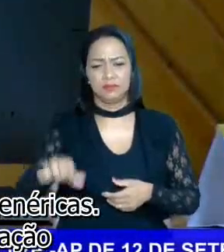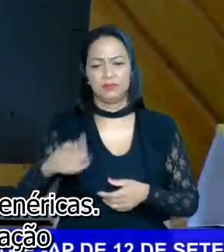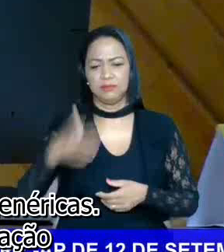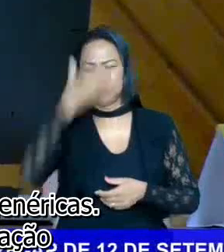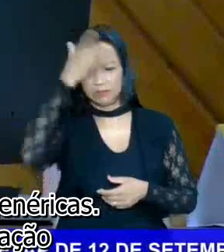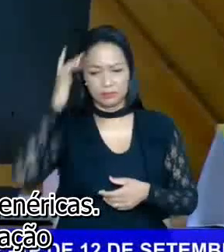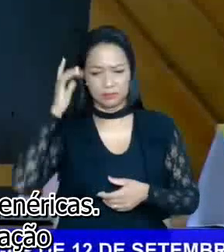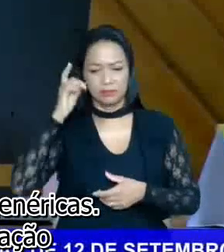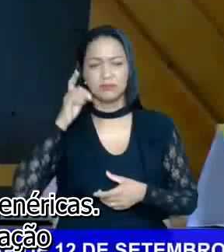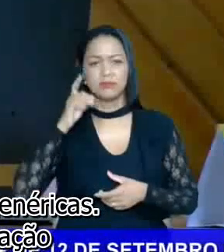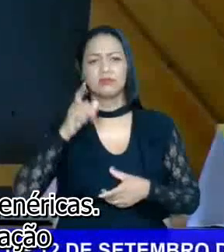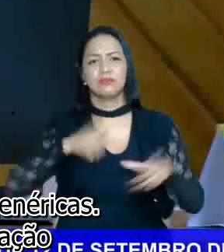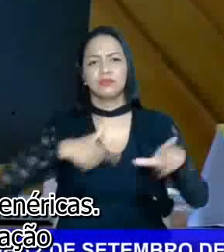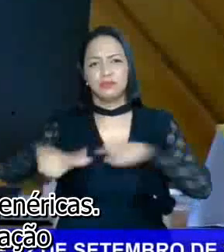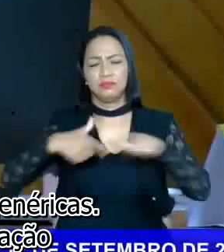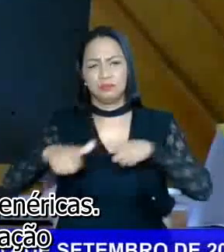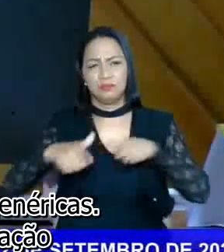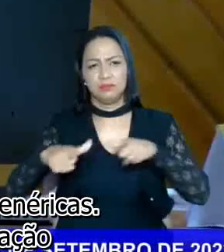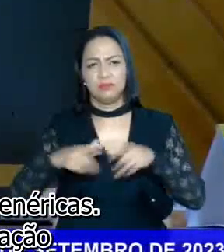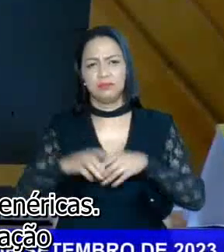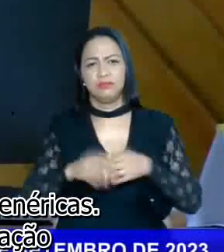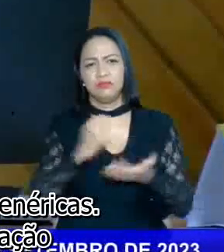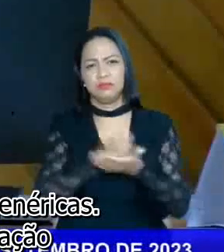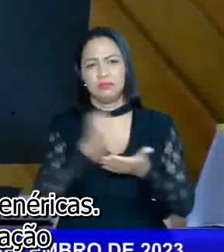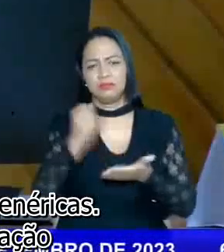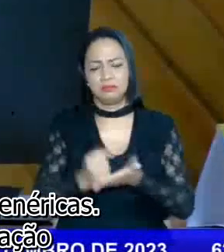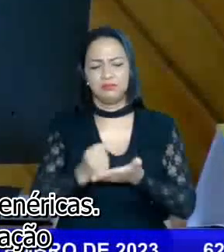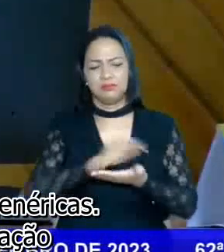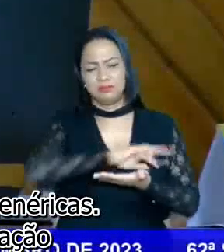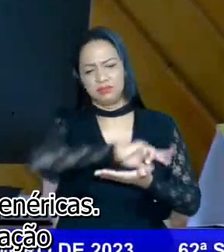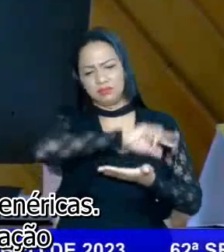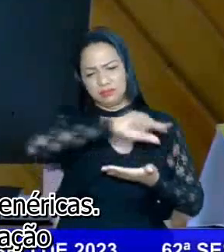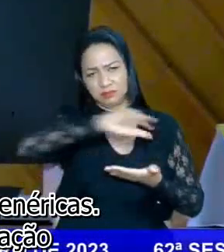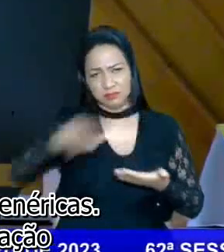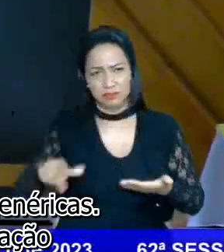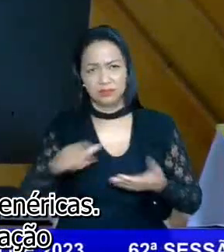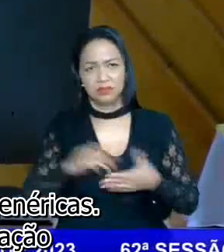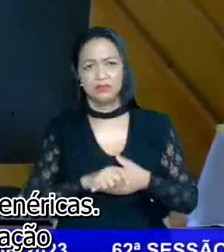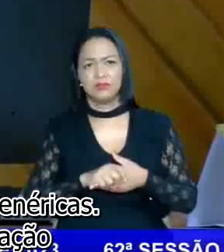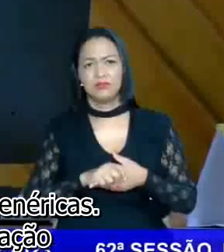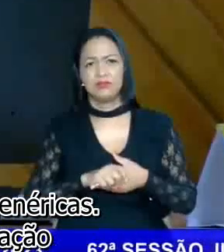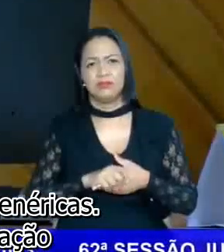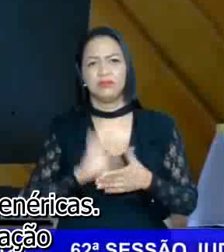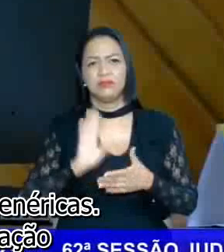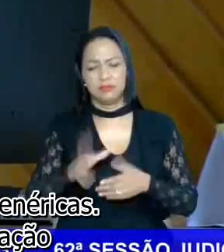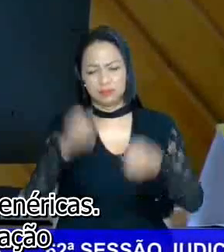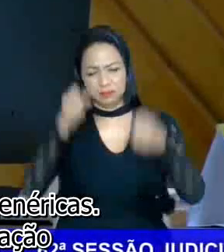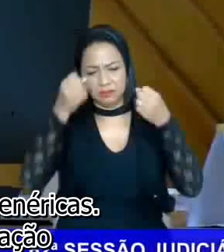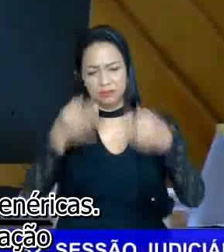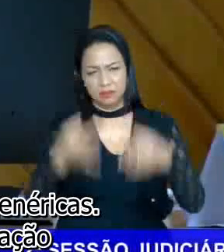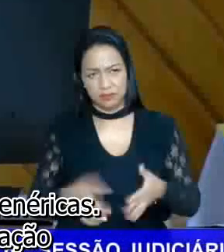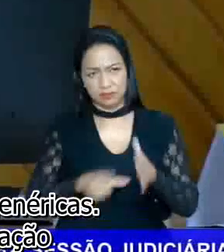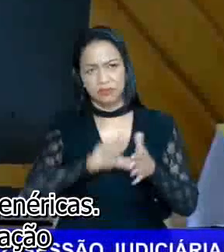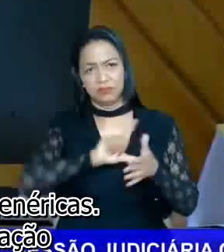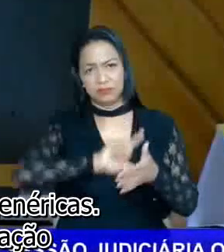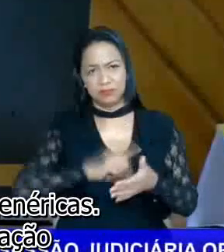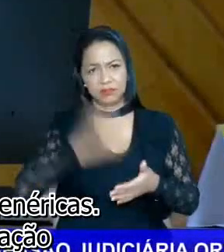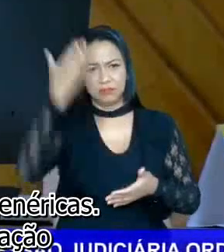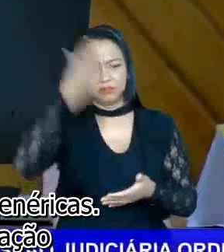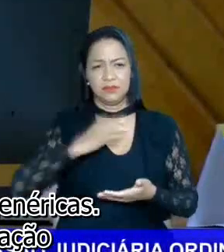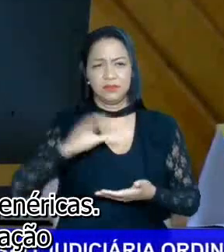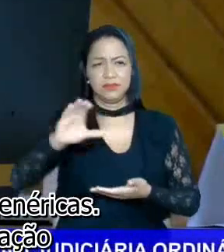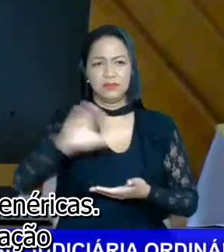em vista os contratos possuírem cláusulas genéricas, né? Conforme já foi falado anteriormente na